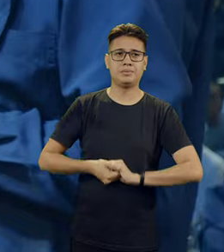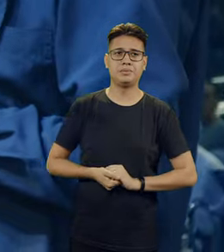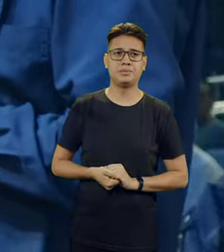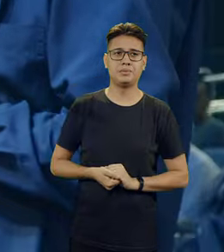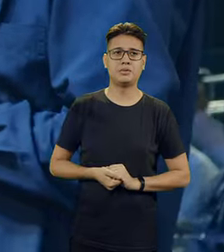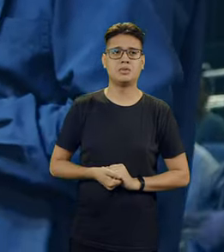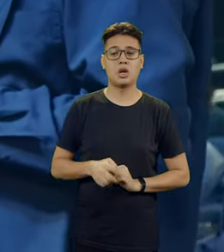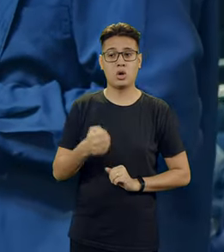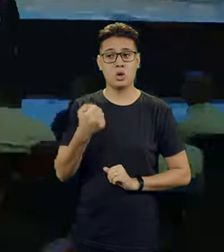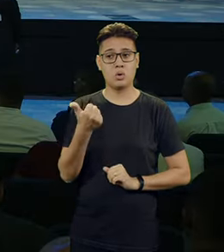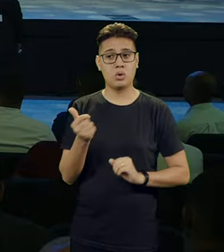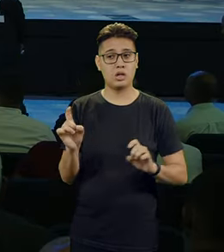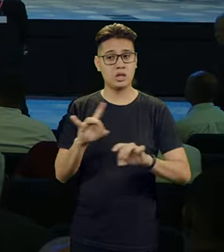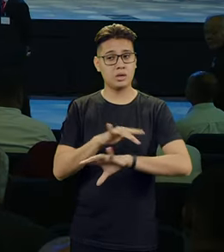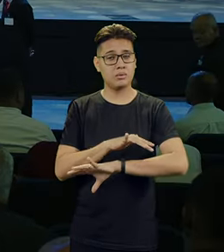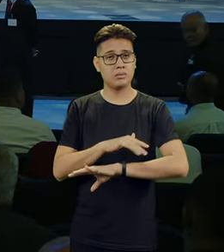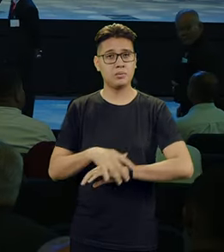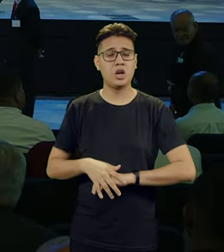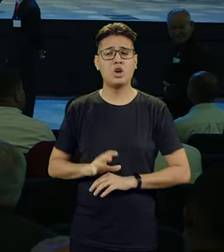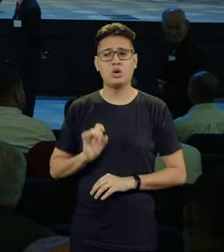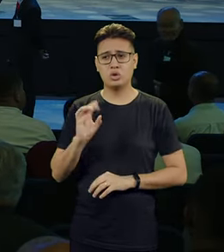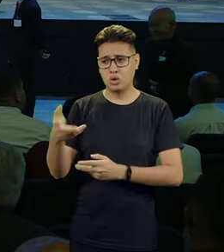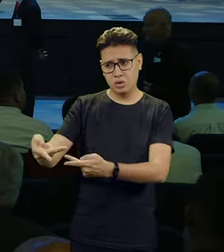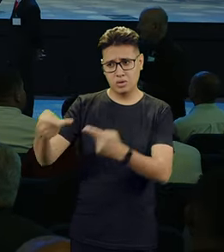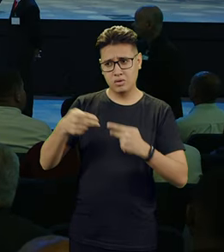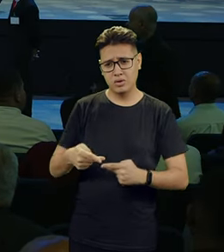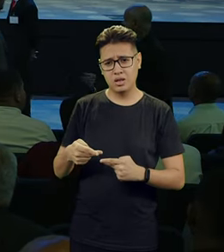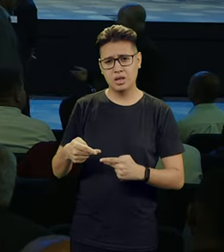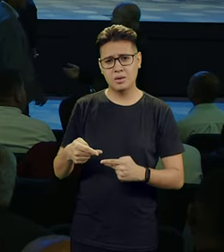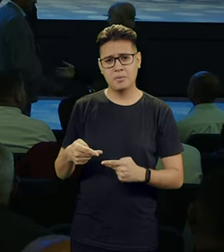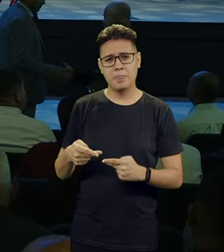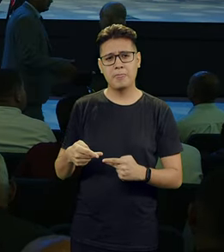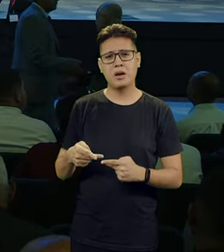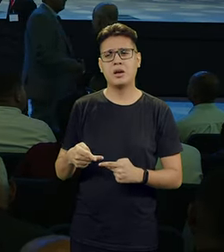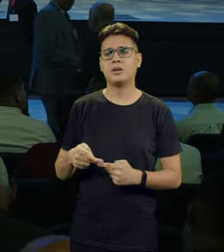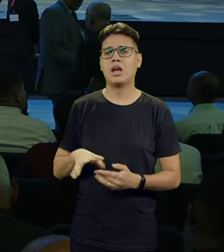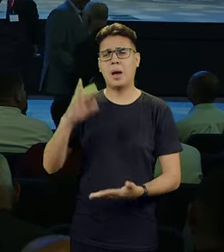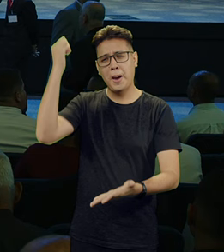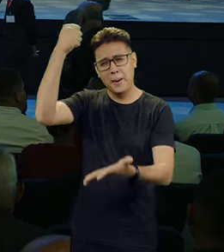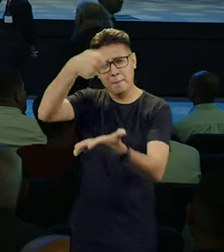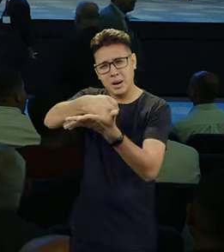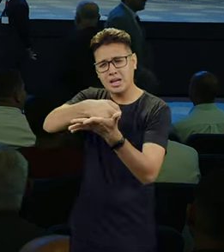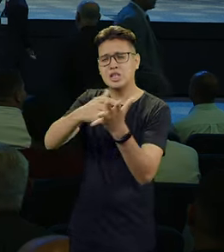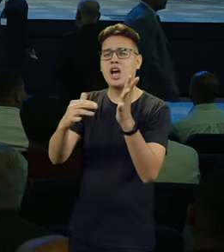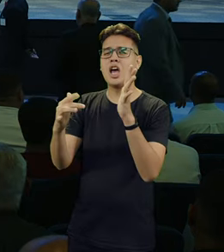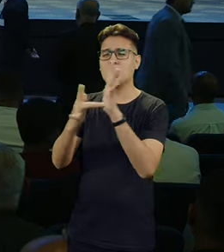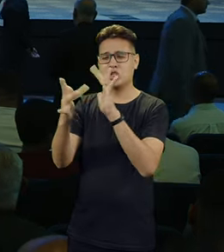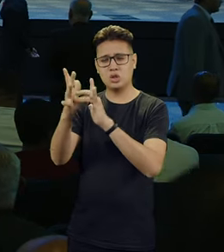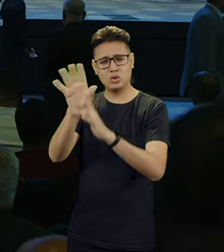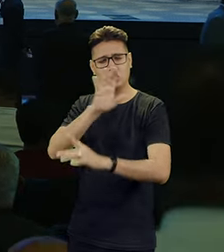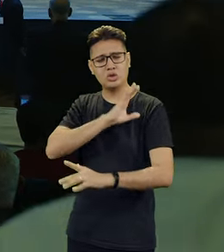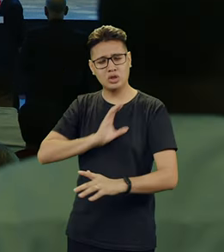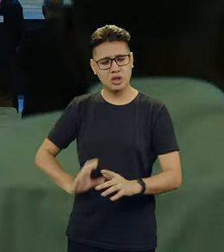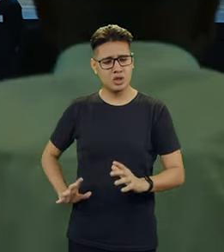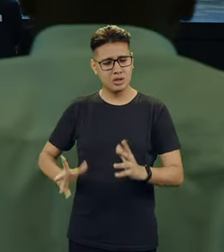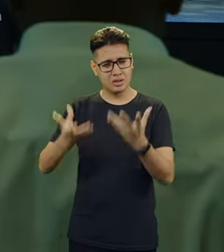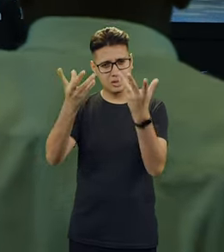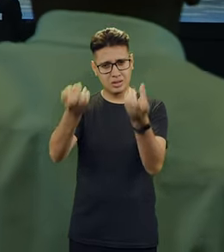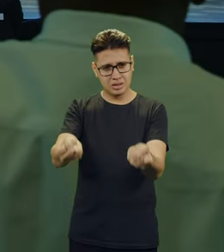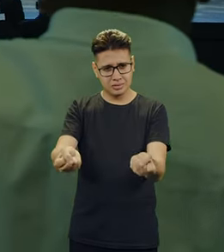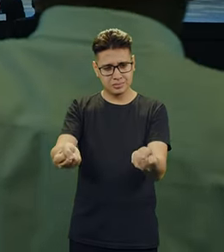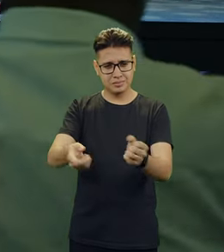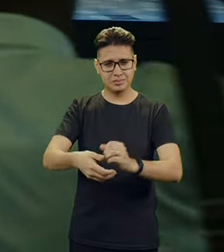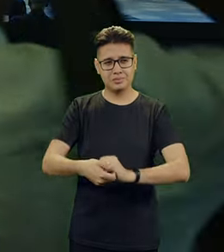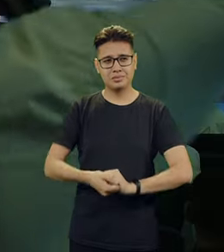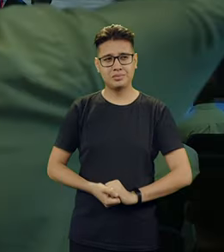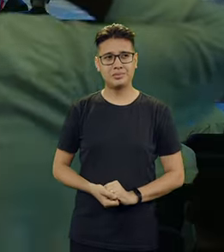oração da fé. Só convido vocês para vir à frente para tomar essa decisão com Cristo. Vamos fazer uma oração pelos irmãos que já estão